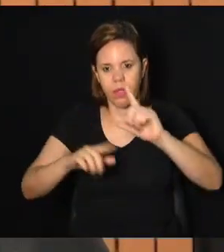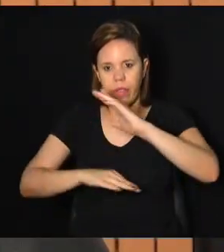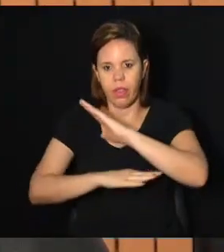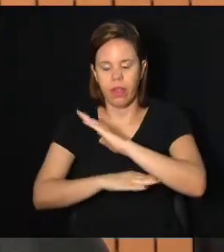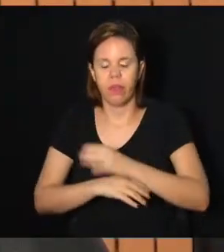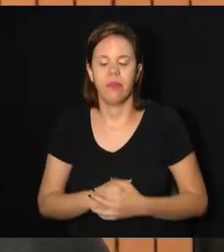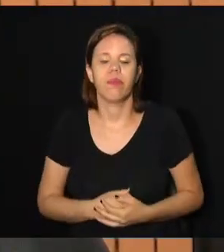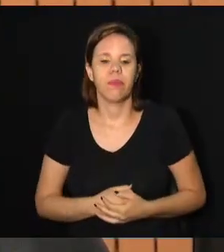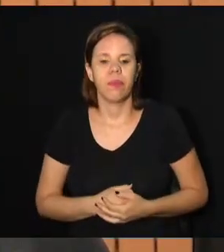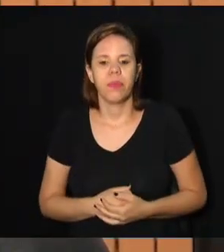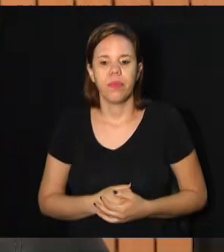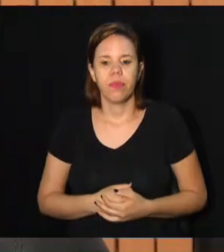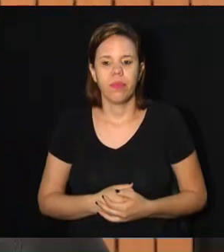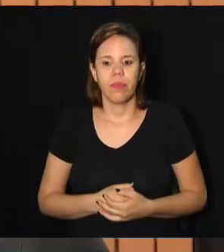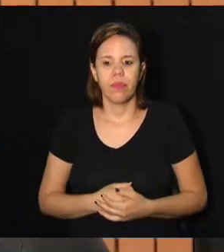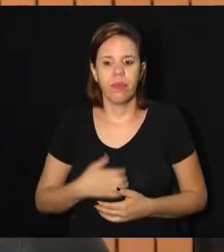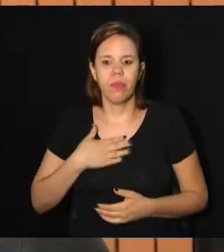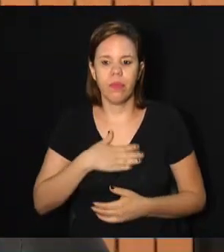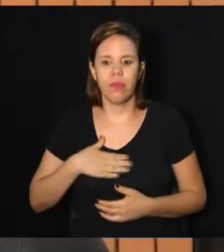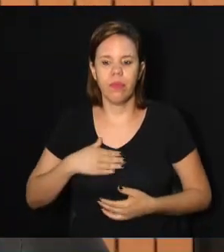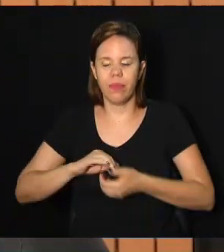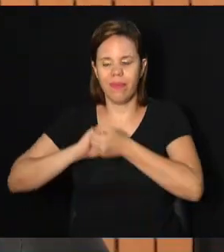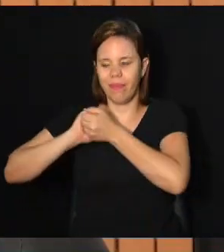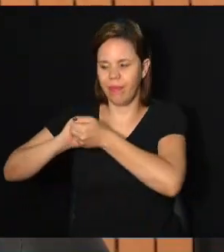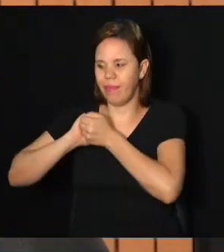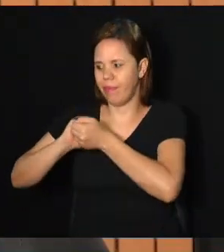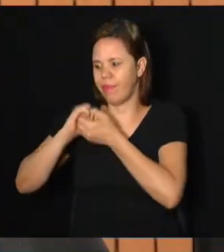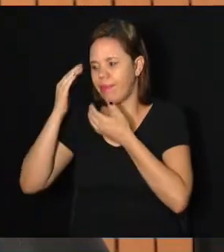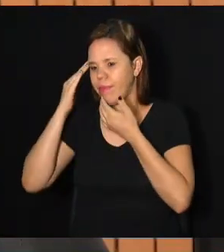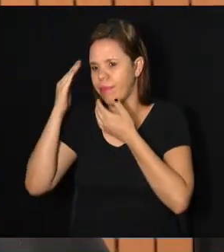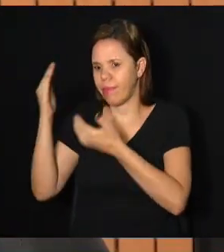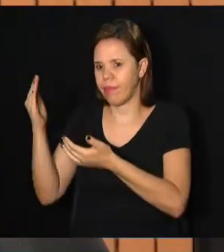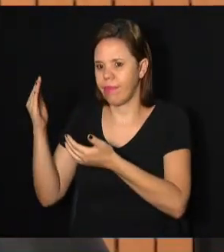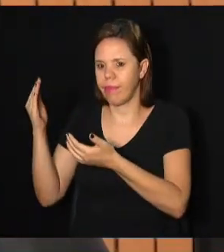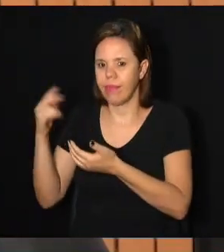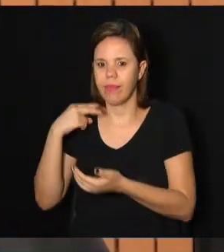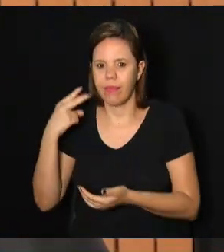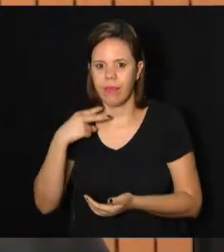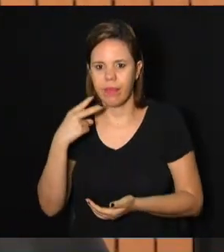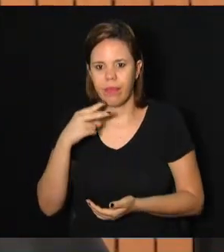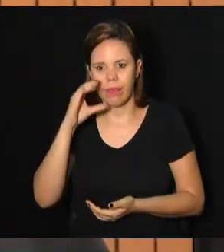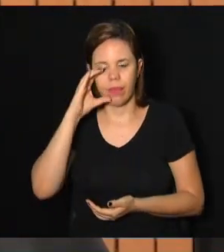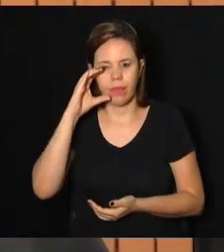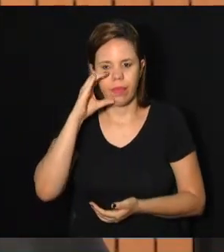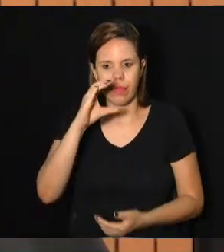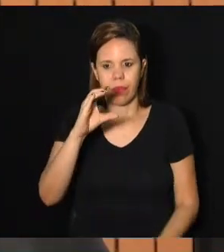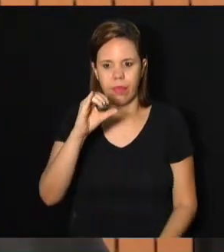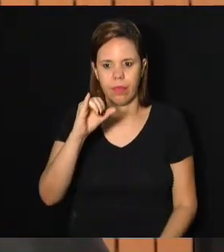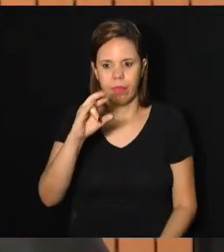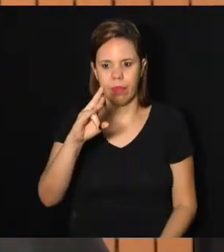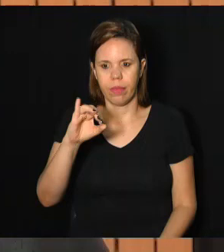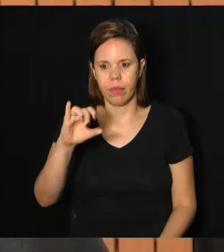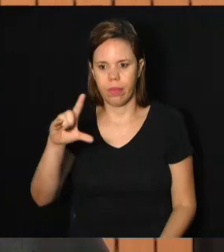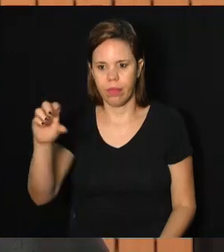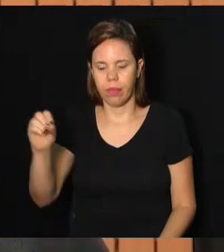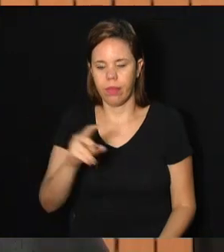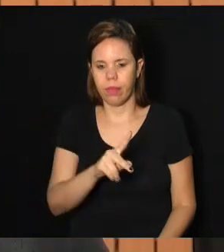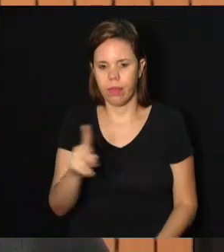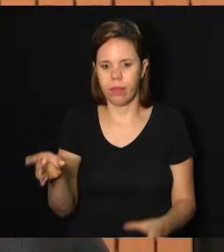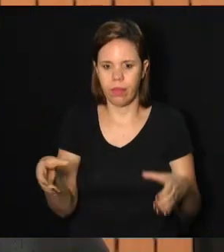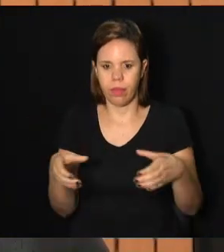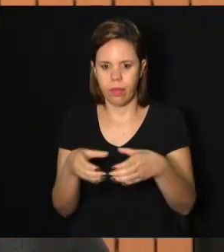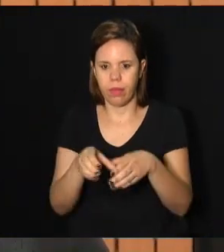também. Eu gostaria de saudar e agradecer o vereador Luiz Henrique Cirilo, presidente da Comissão de Constituição e